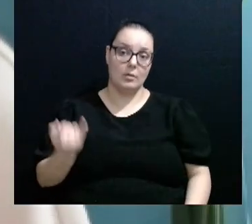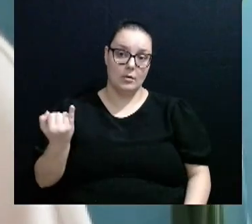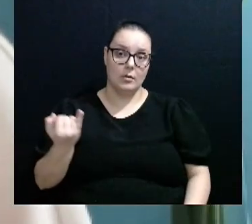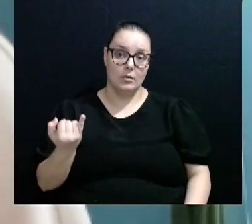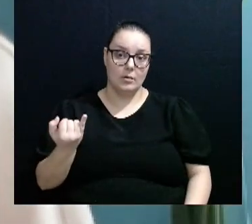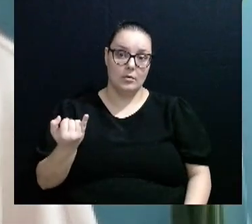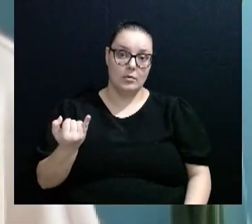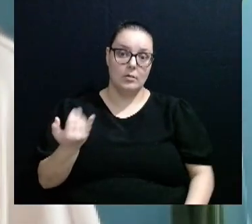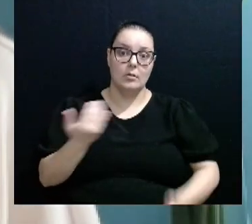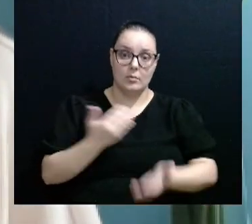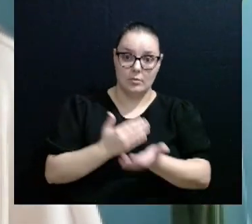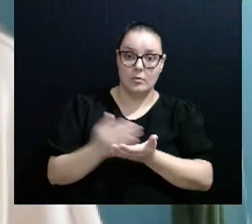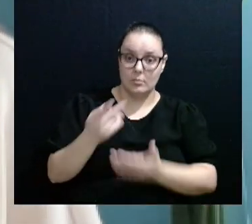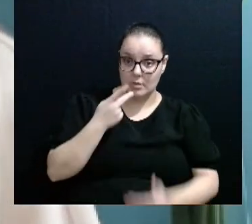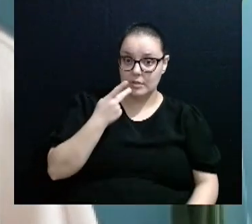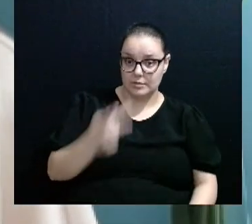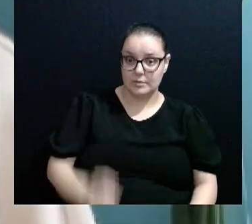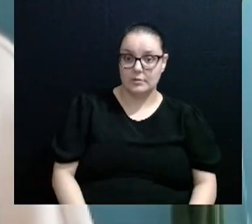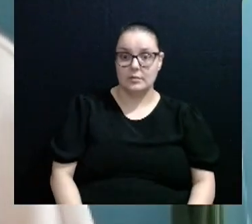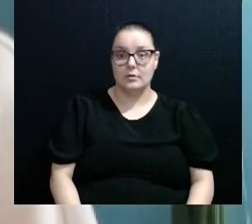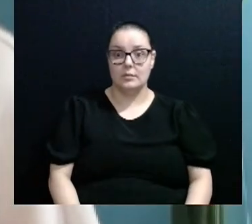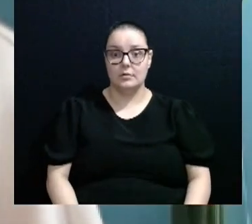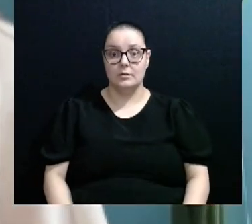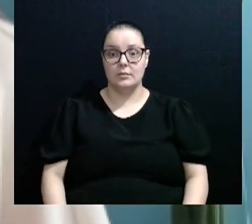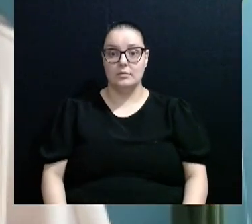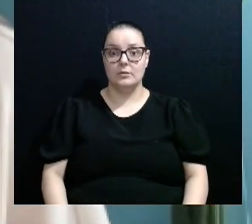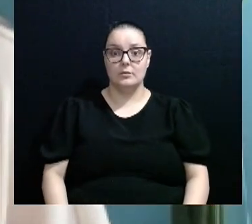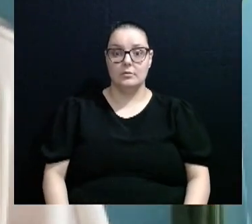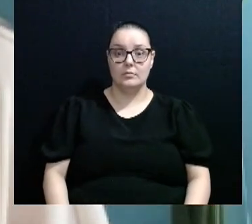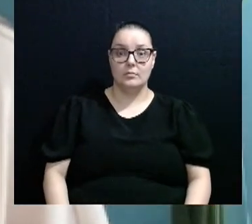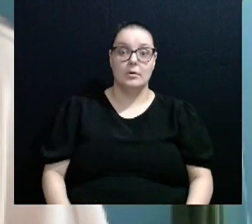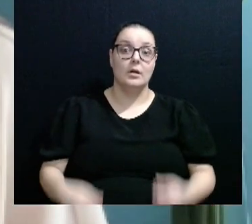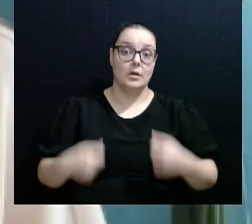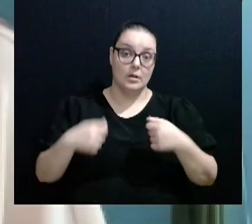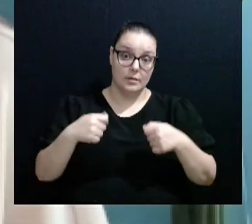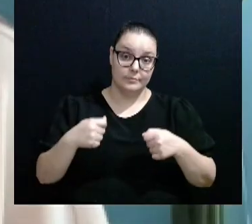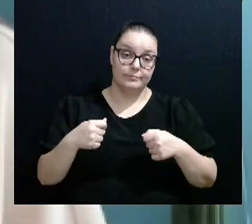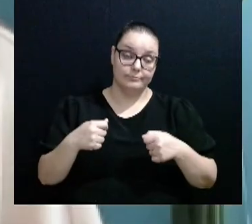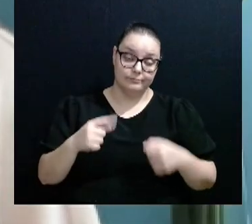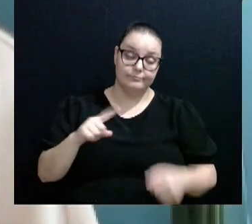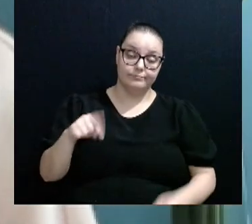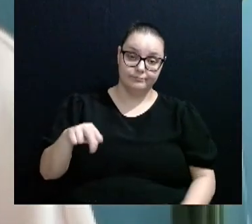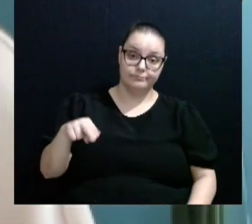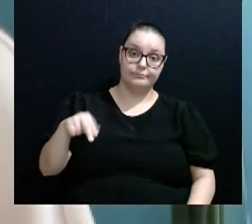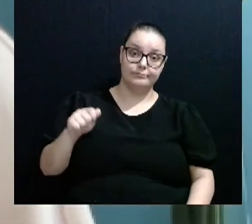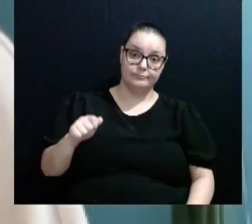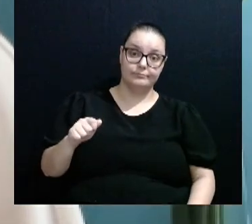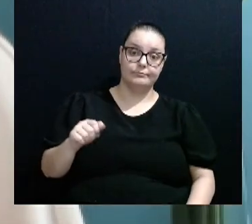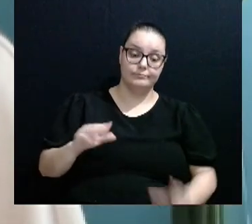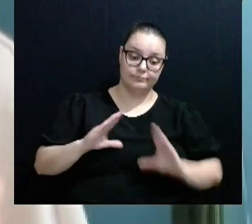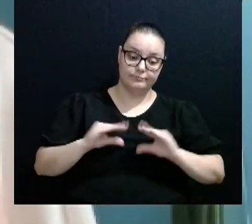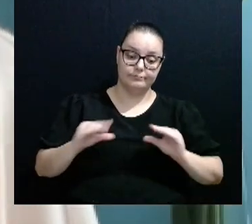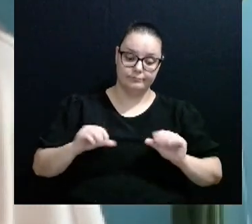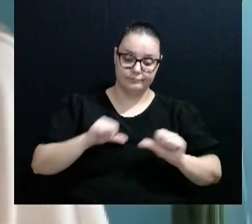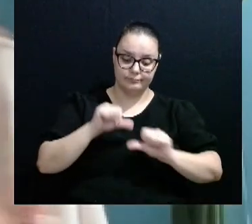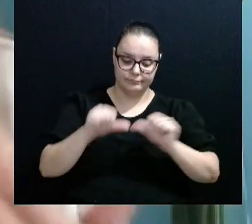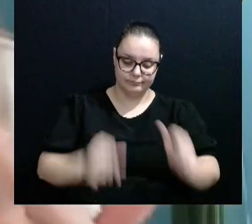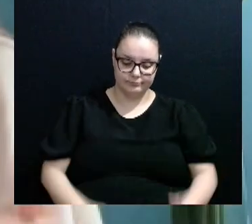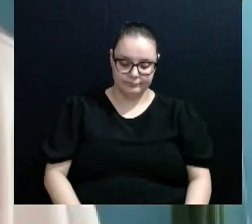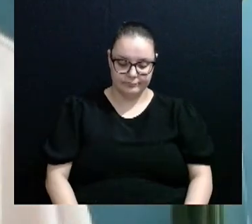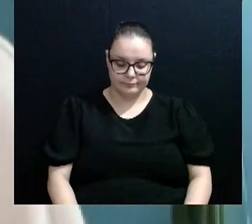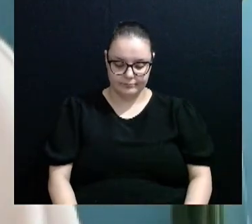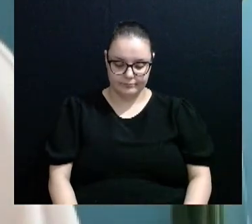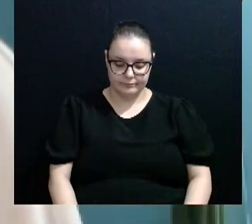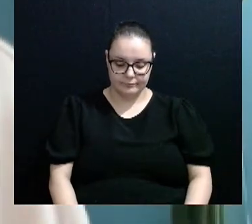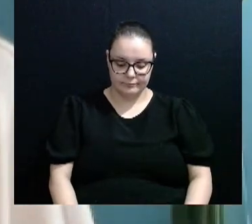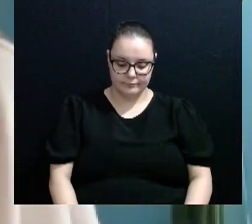introdução. É preciso sair da nossa zona de conforto, né? Muitas vezes a gente coloca